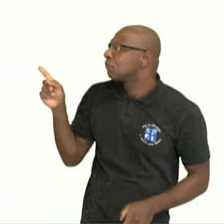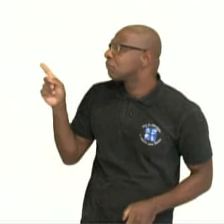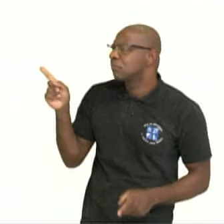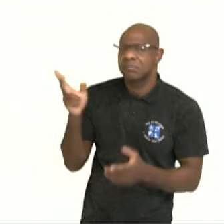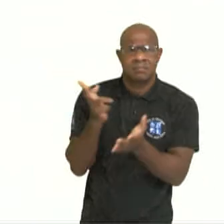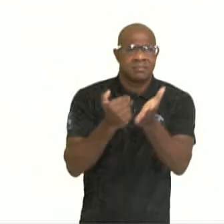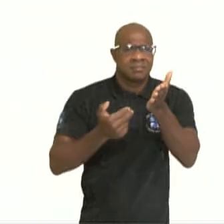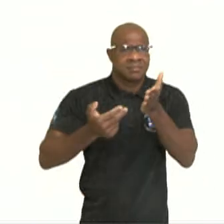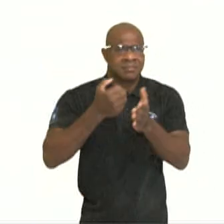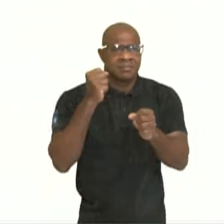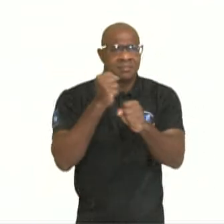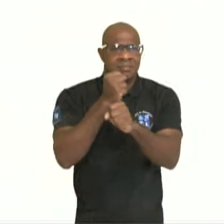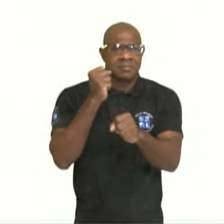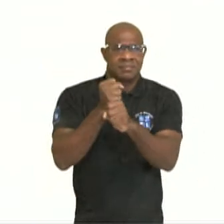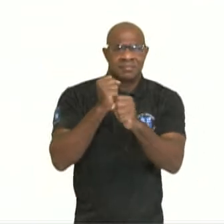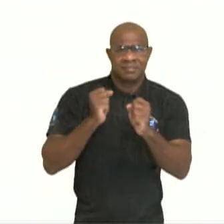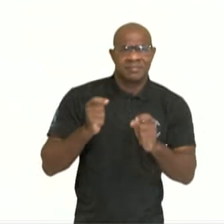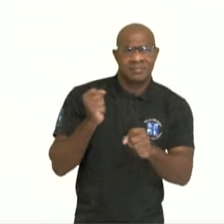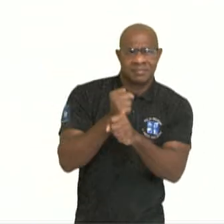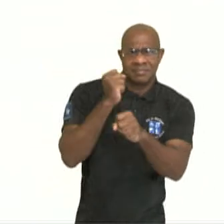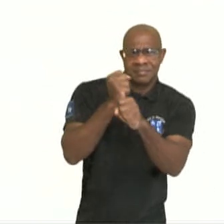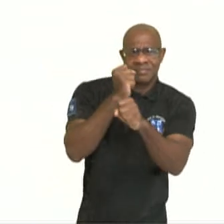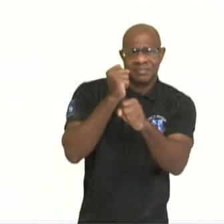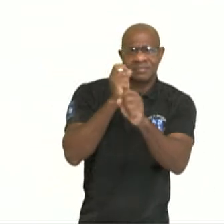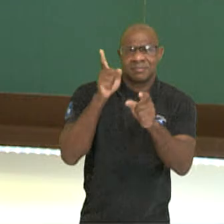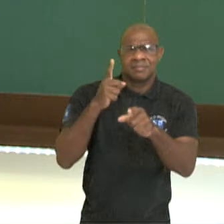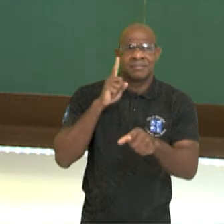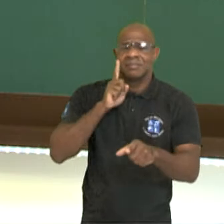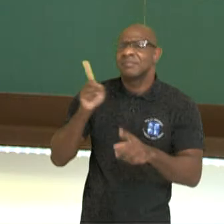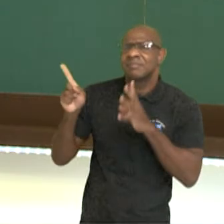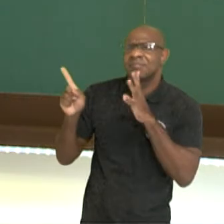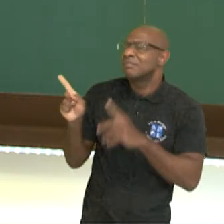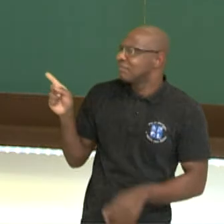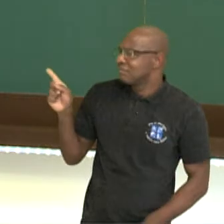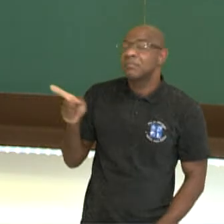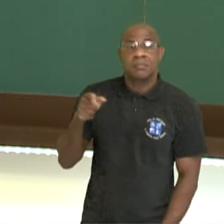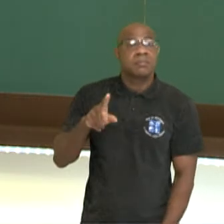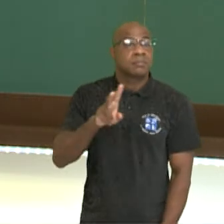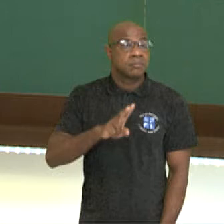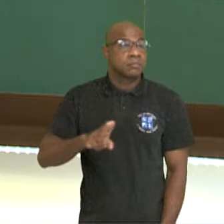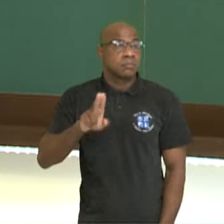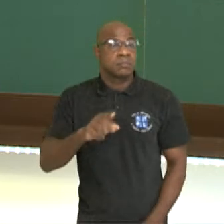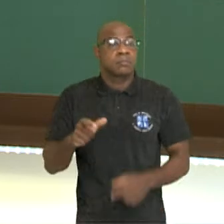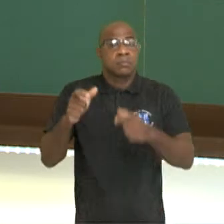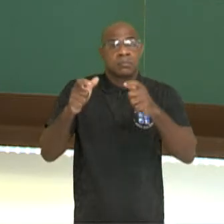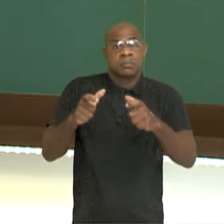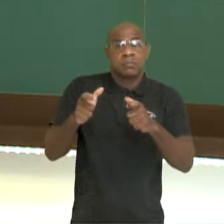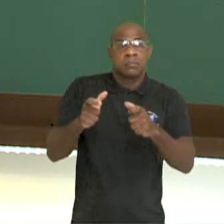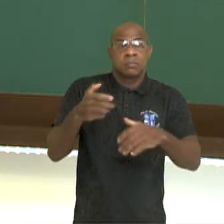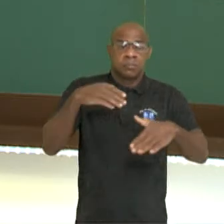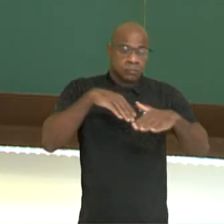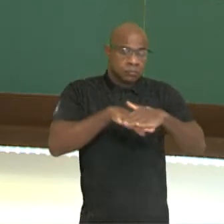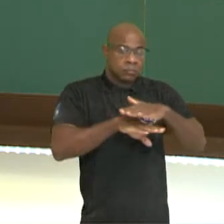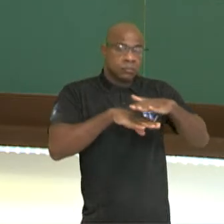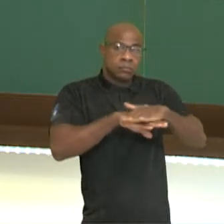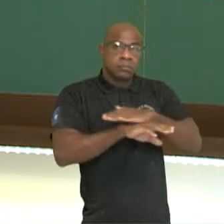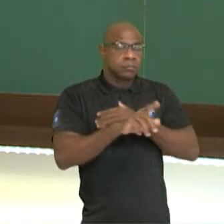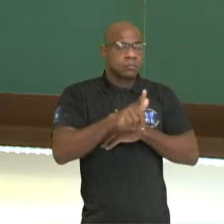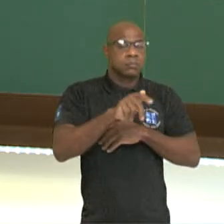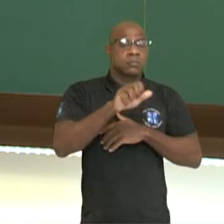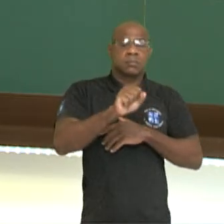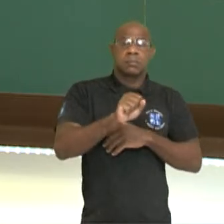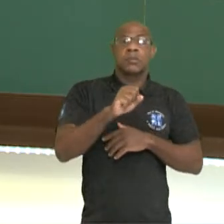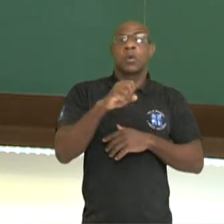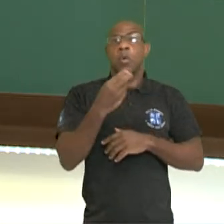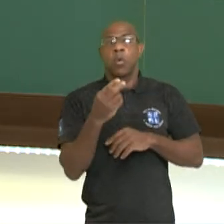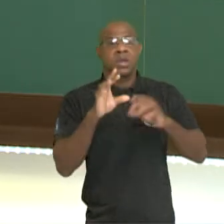construções? Essas construções são usadas principalmente em recipientes que guardam gases ou líquidos,